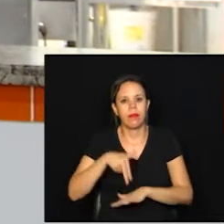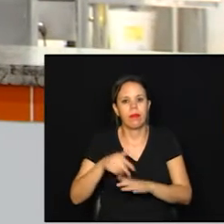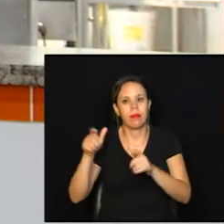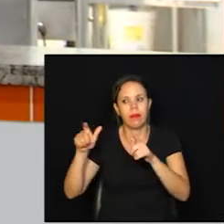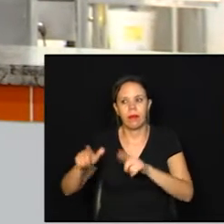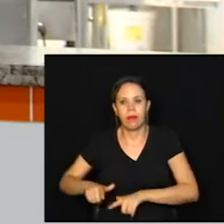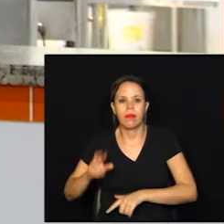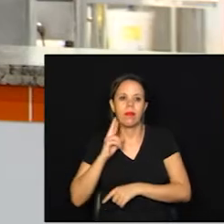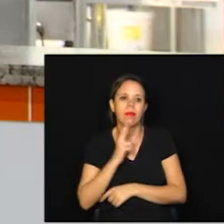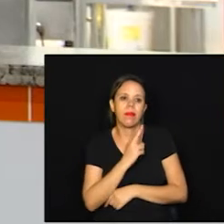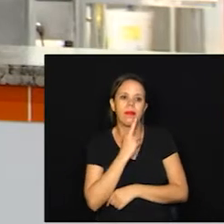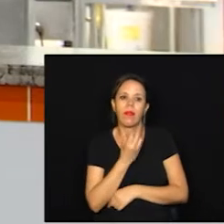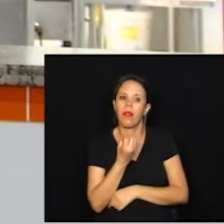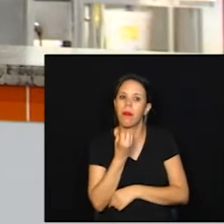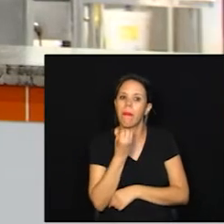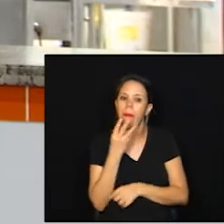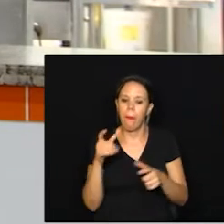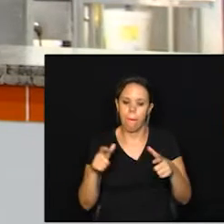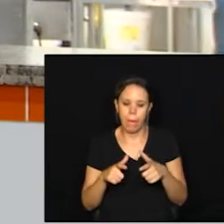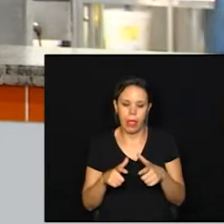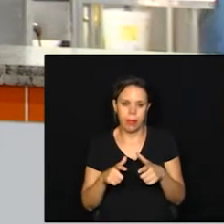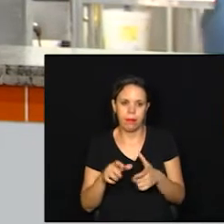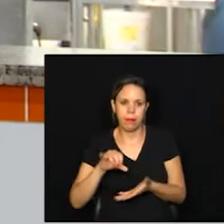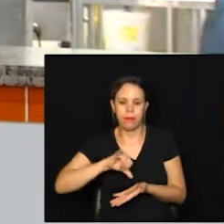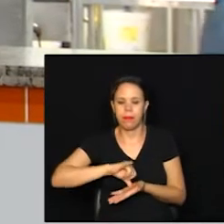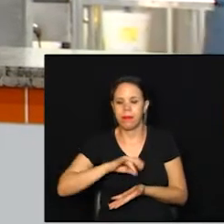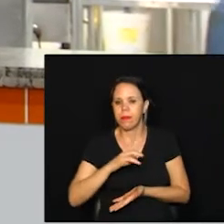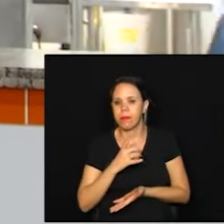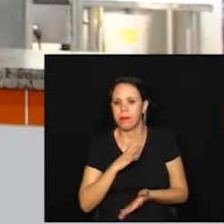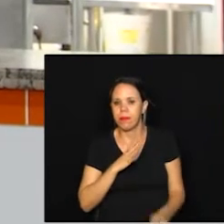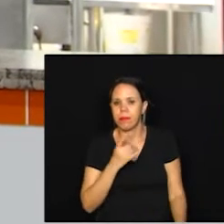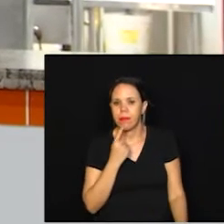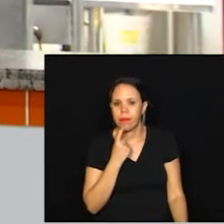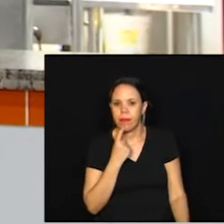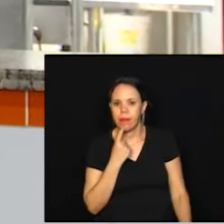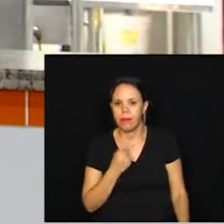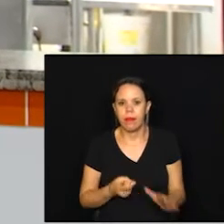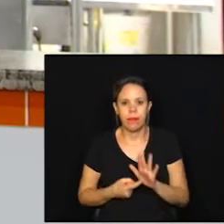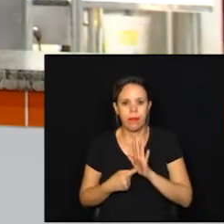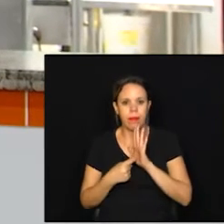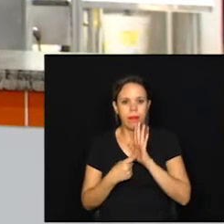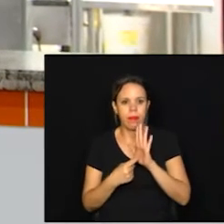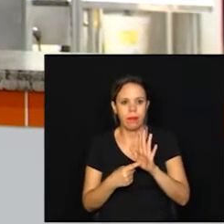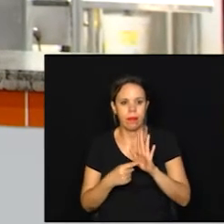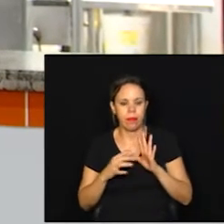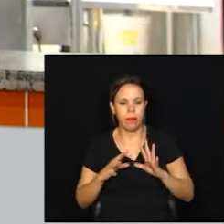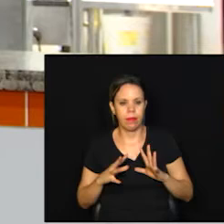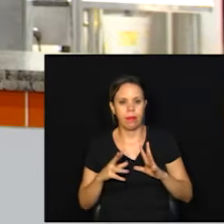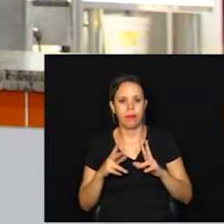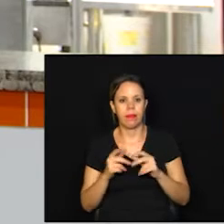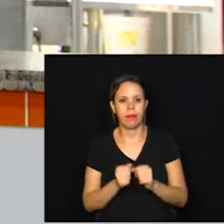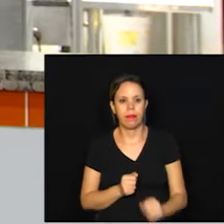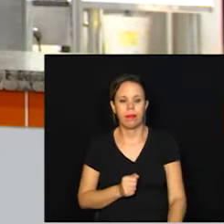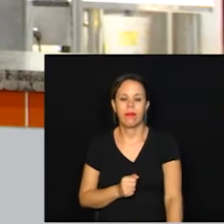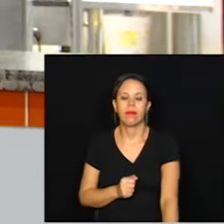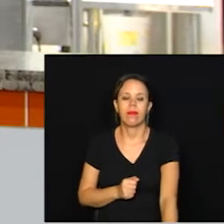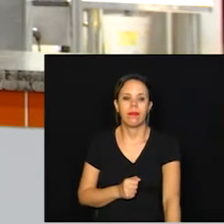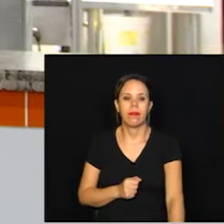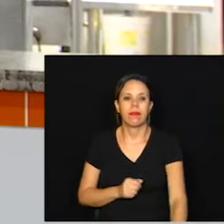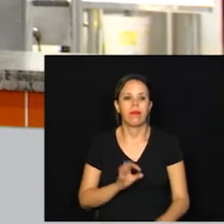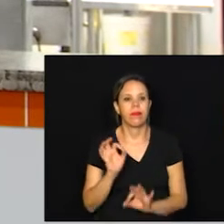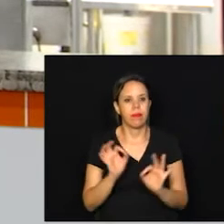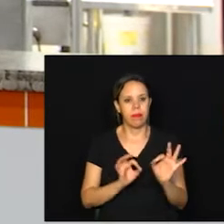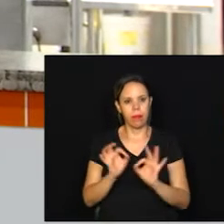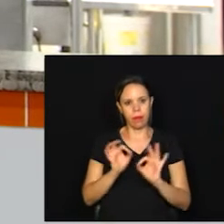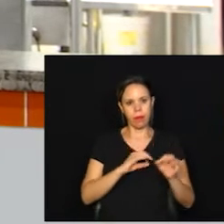o restaurante Bom Prato, que fica no centro da cidade de Campinas, para mostrar, né, toda a preparação aí,